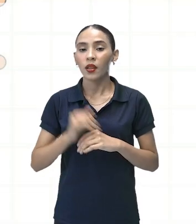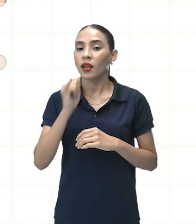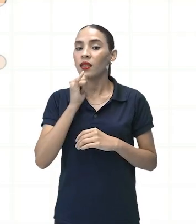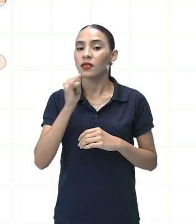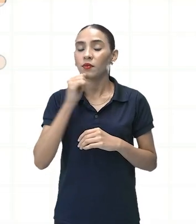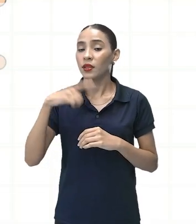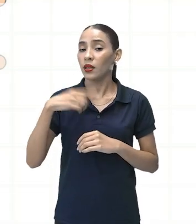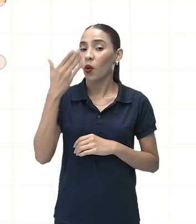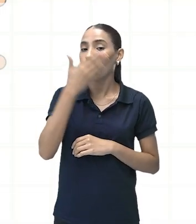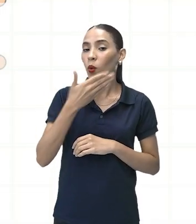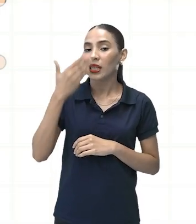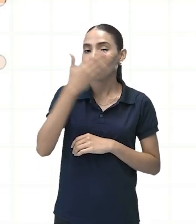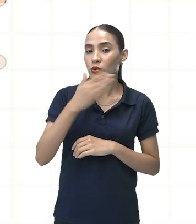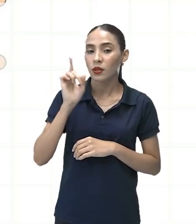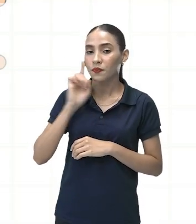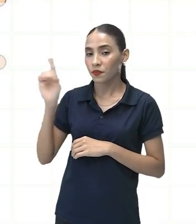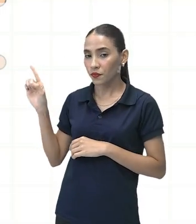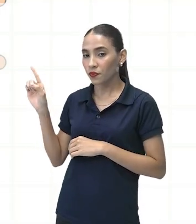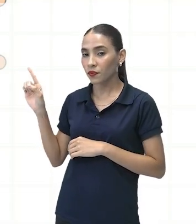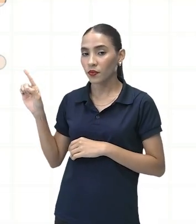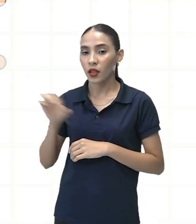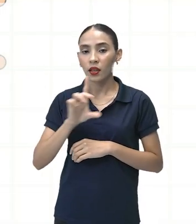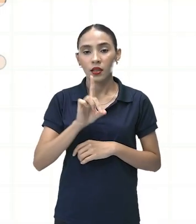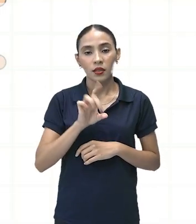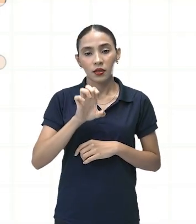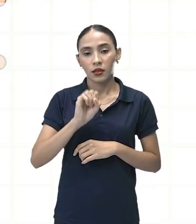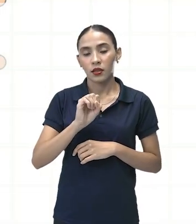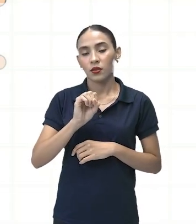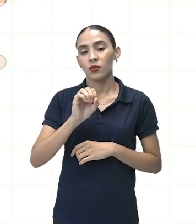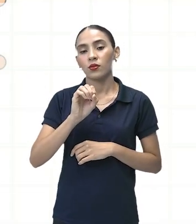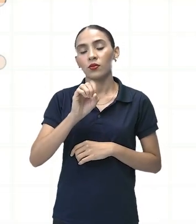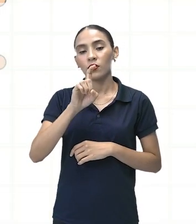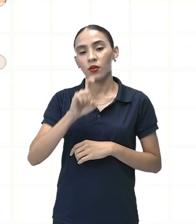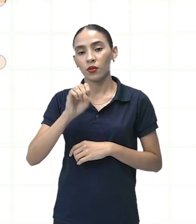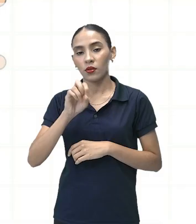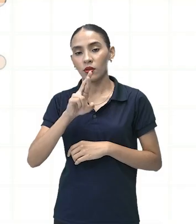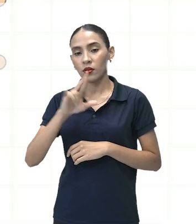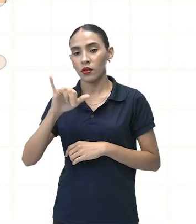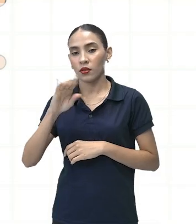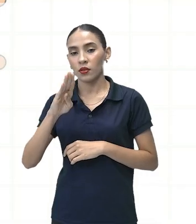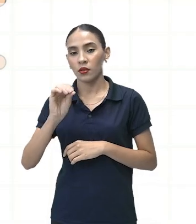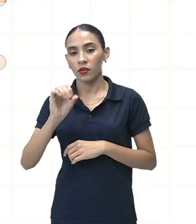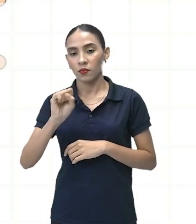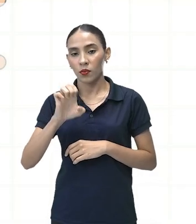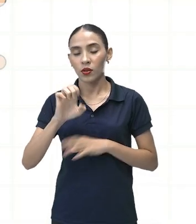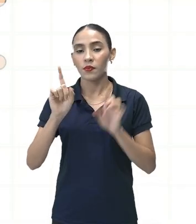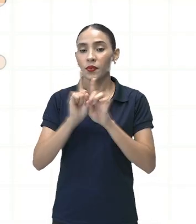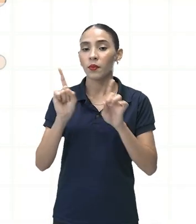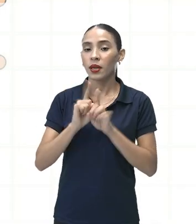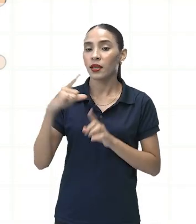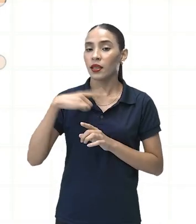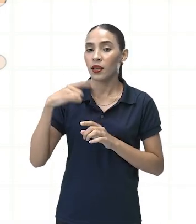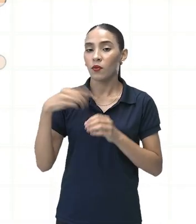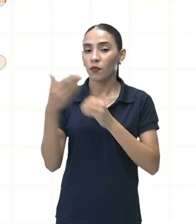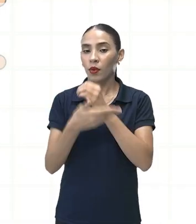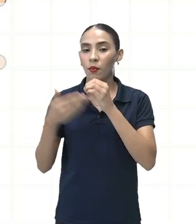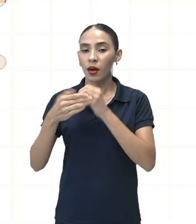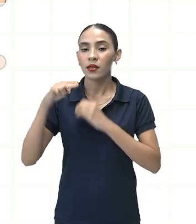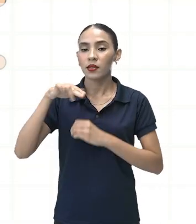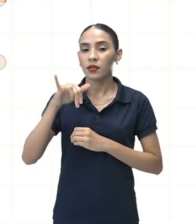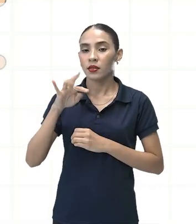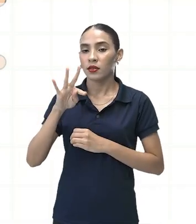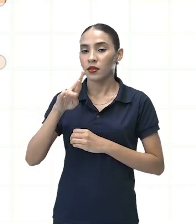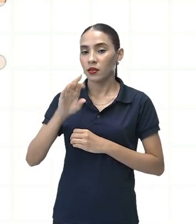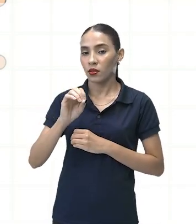imagem, representa o fosfato. Já aqui ao meio nós temos o açúcar, que é a